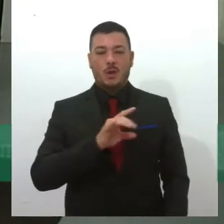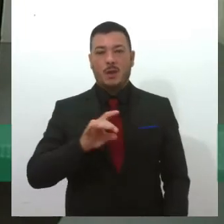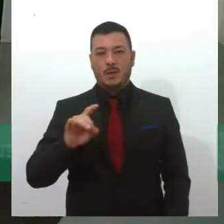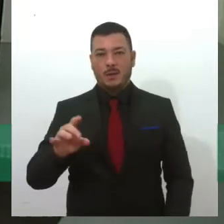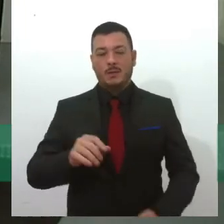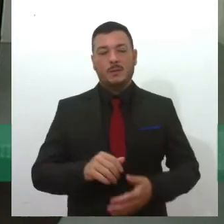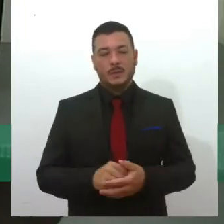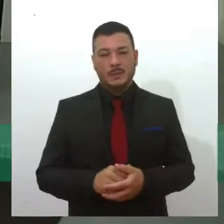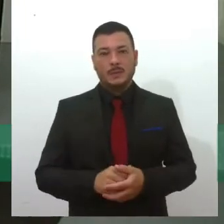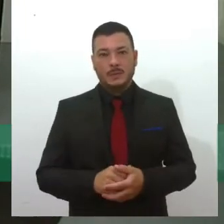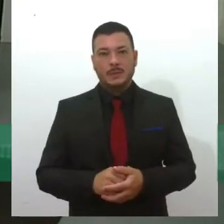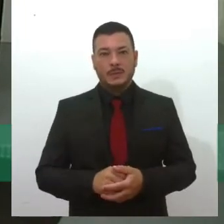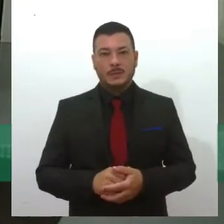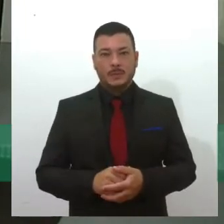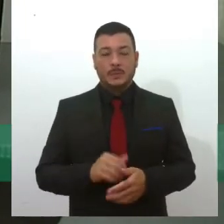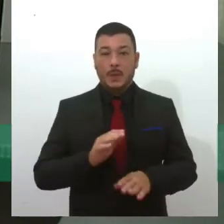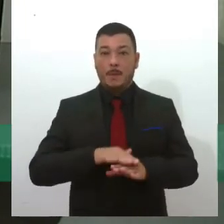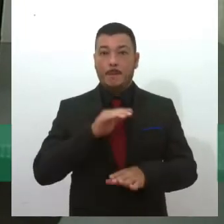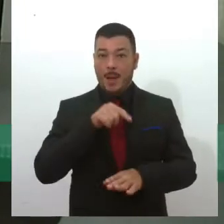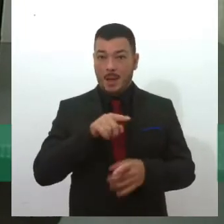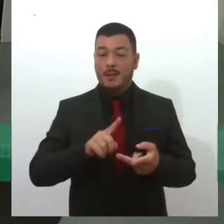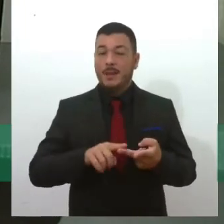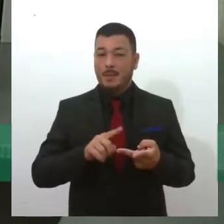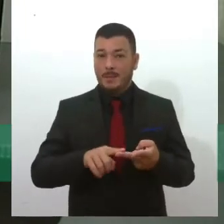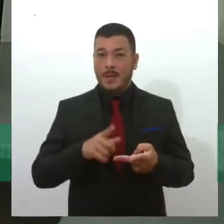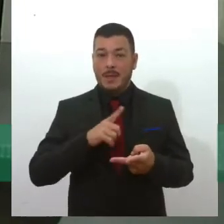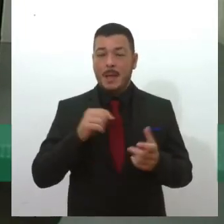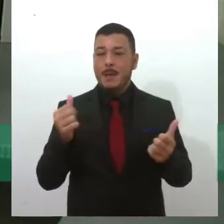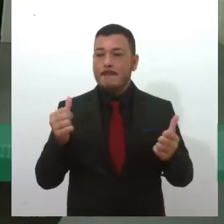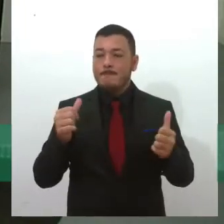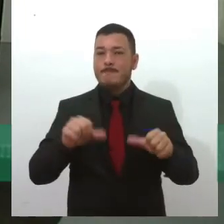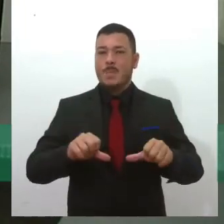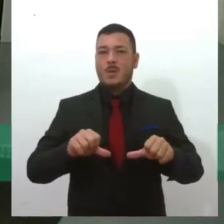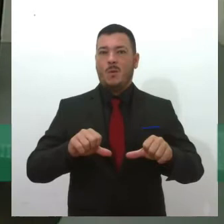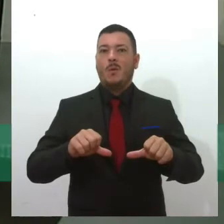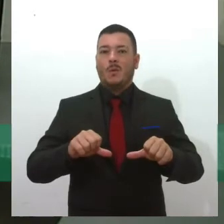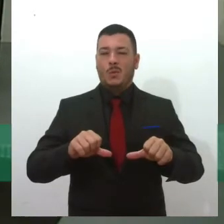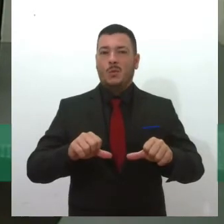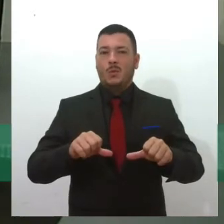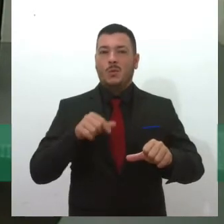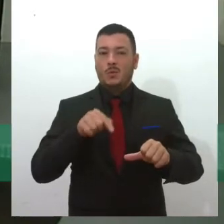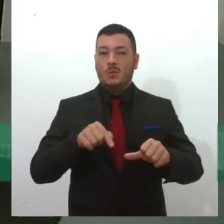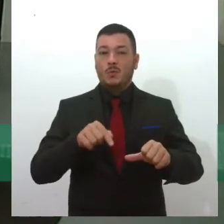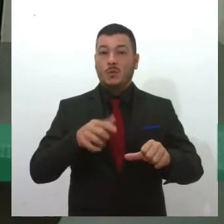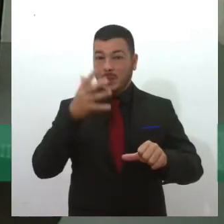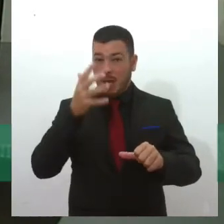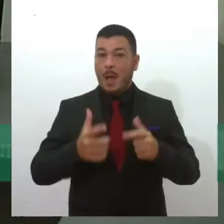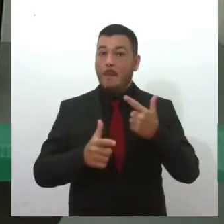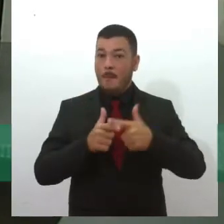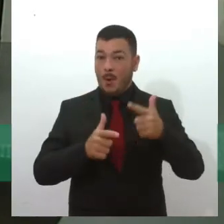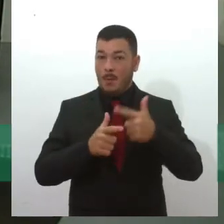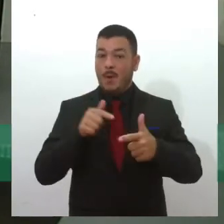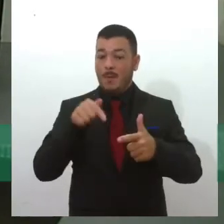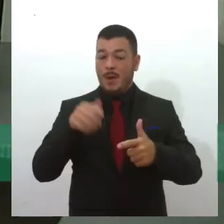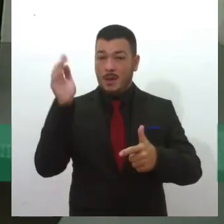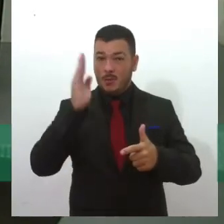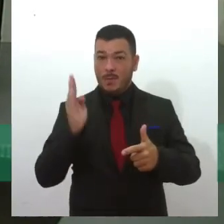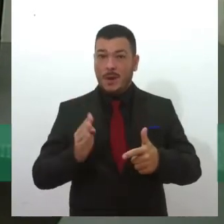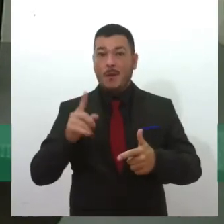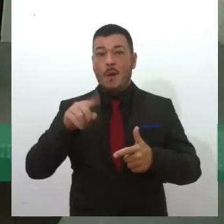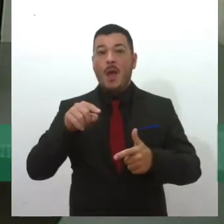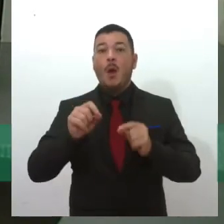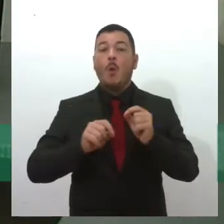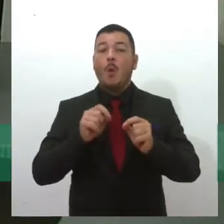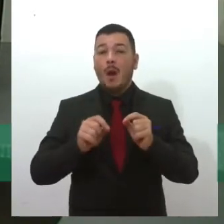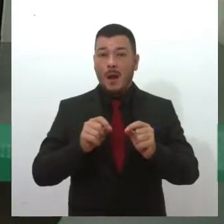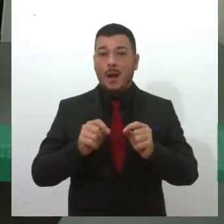tem, mais do que isso, a piora de um dos gravíssimos problemas brasileiros, que é a